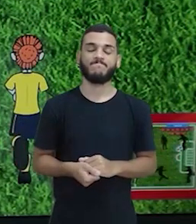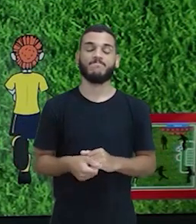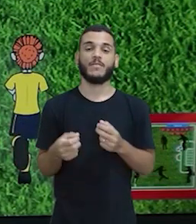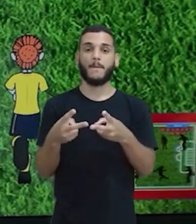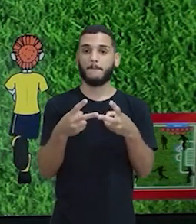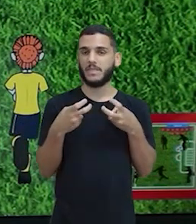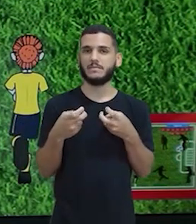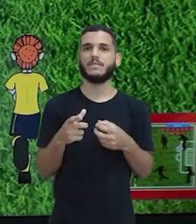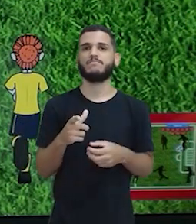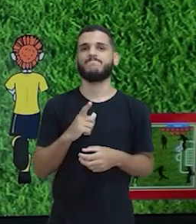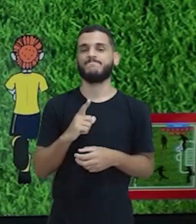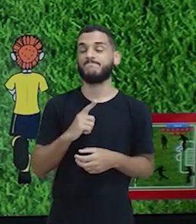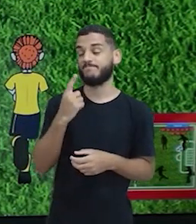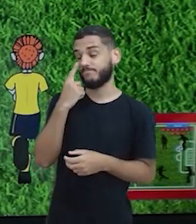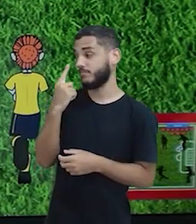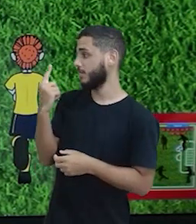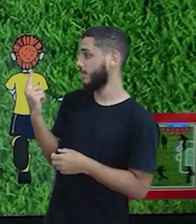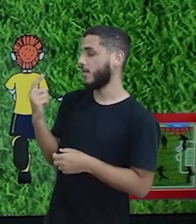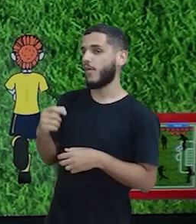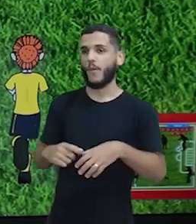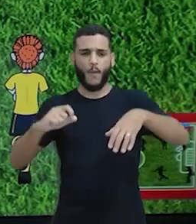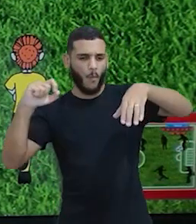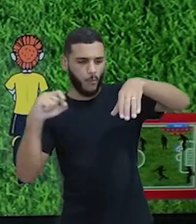clica aqui na bolinha ó ó